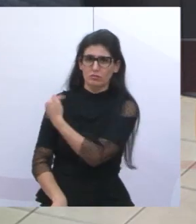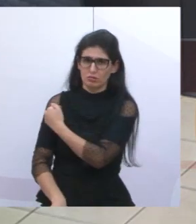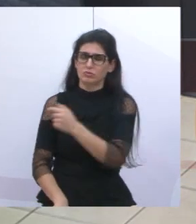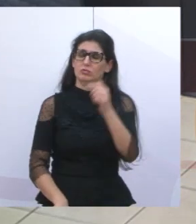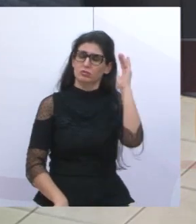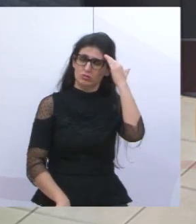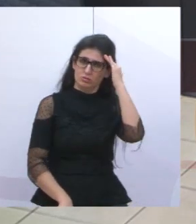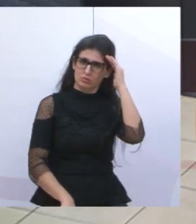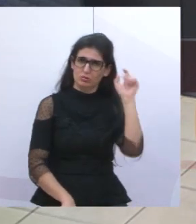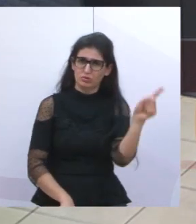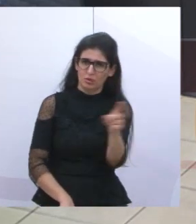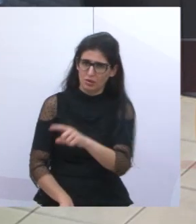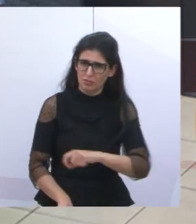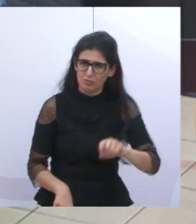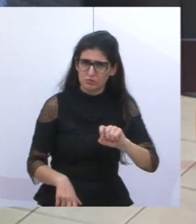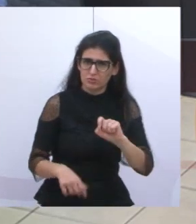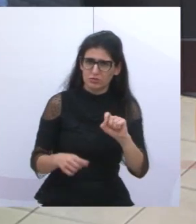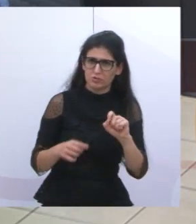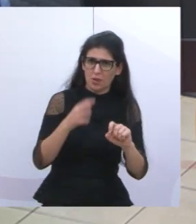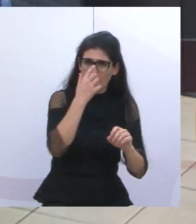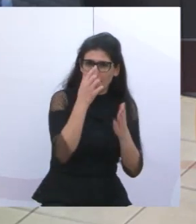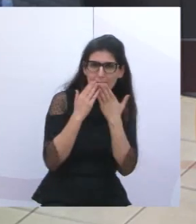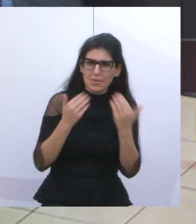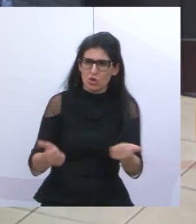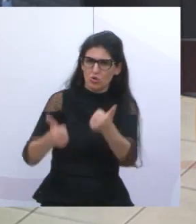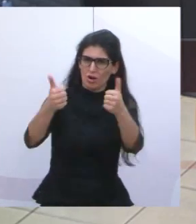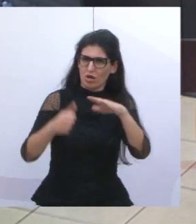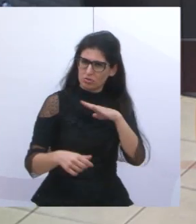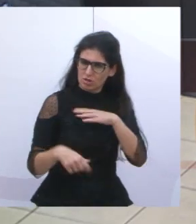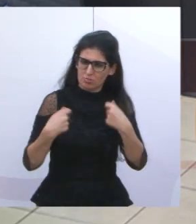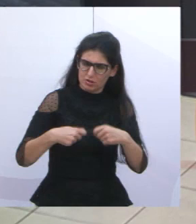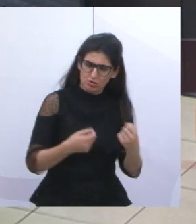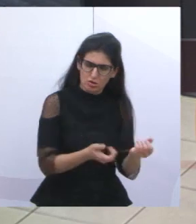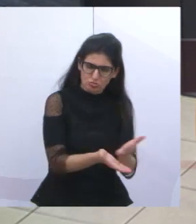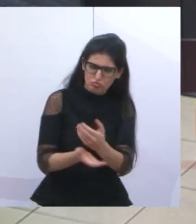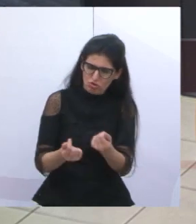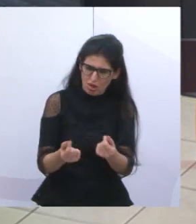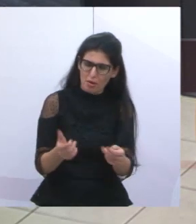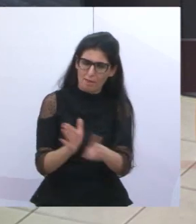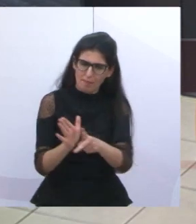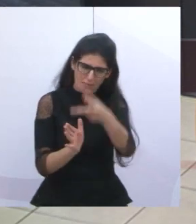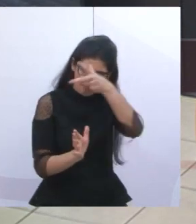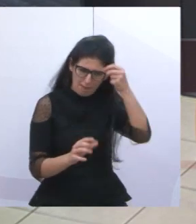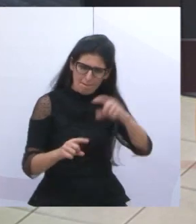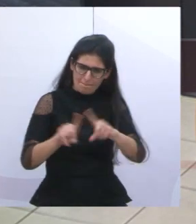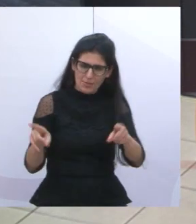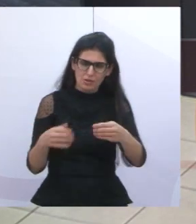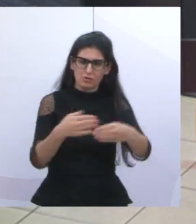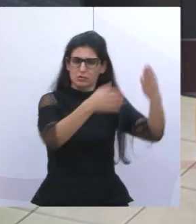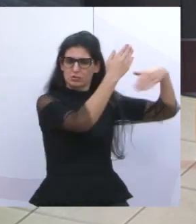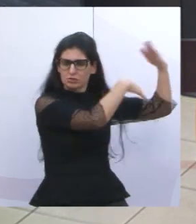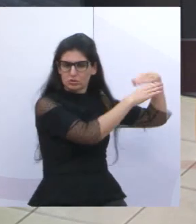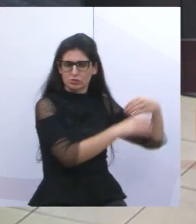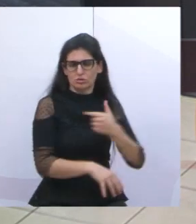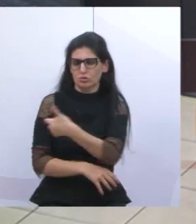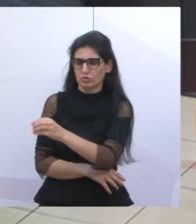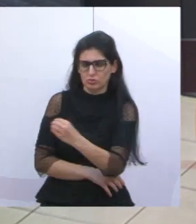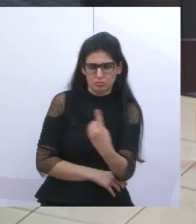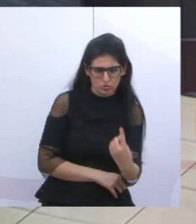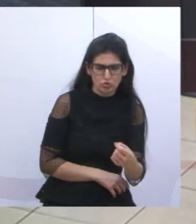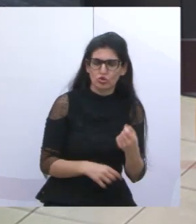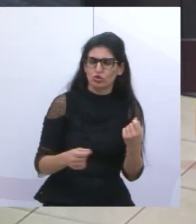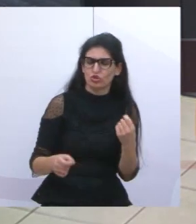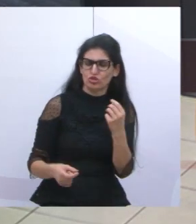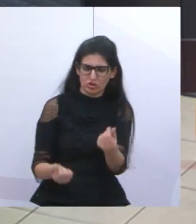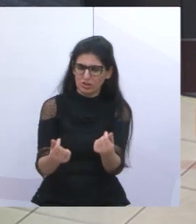ser feitas com os recursos públicos, sem dúvida nenhuma. O problema é que em 2001, quando nós assumimos a prefeitura, não tinha dinheiro, os funcionários estavam